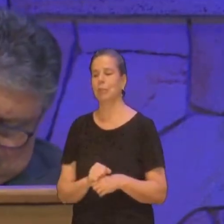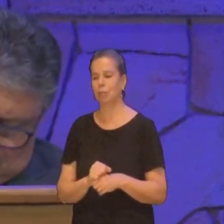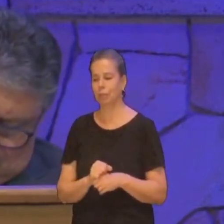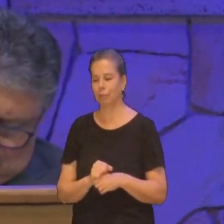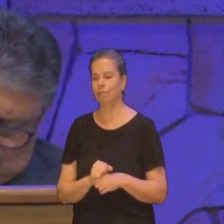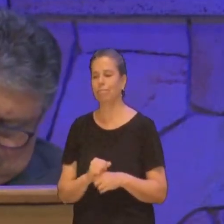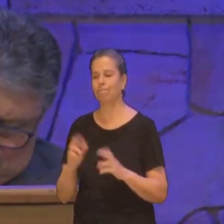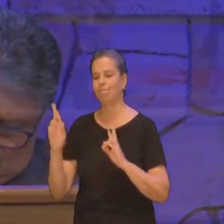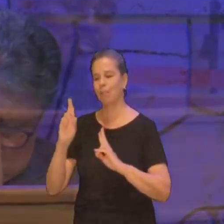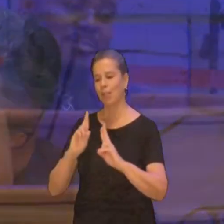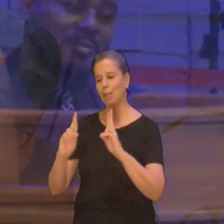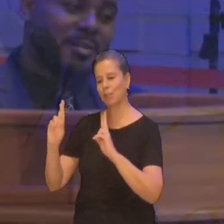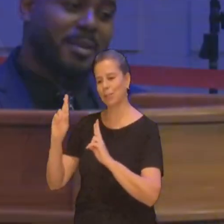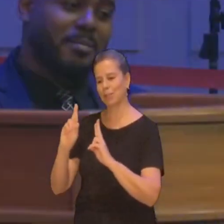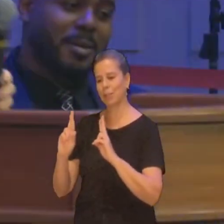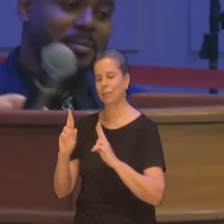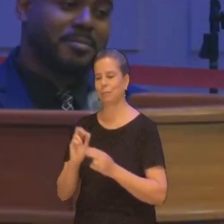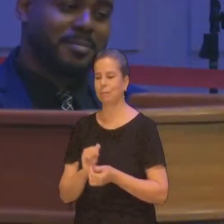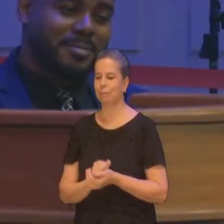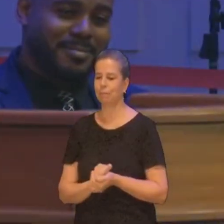que Cristo deixou para nós.